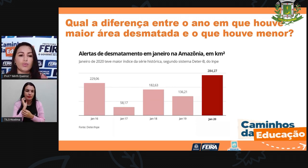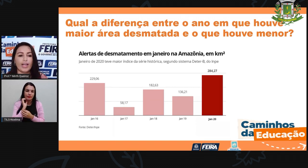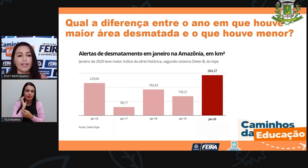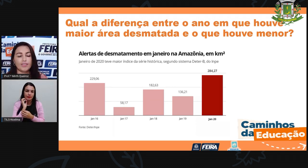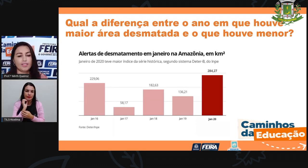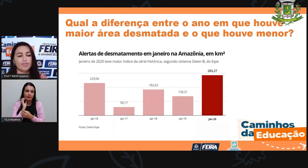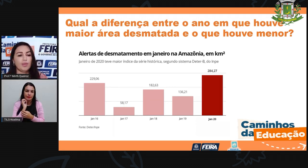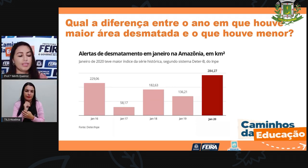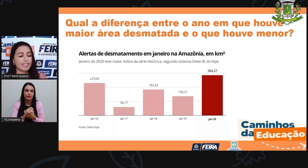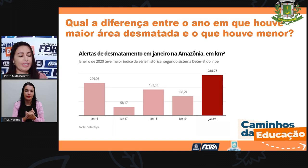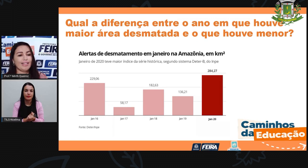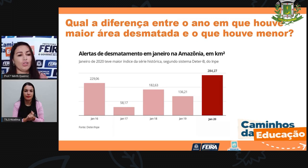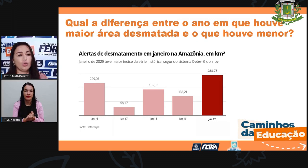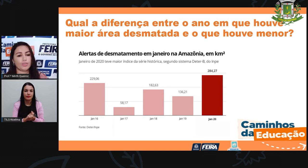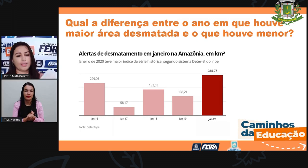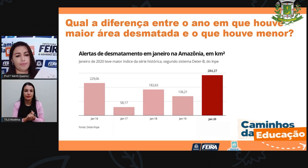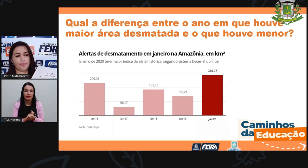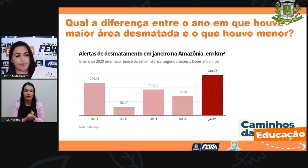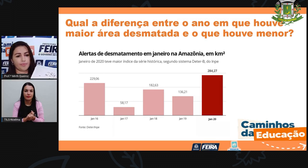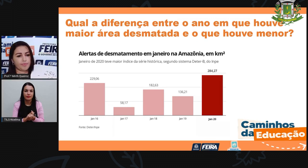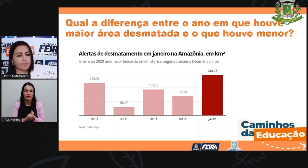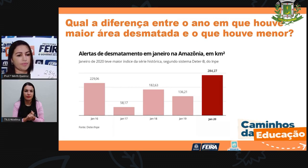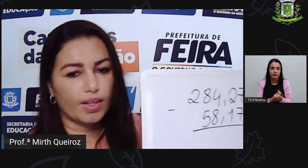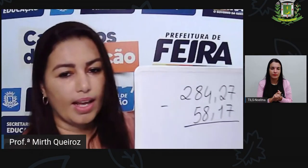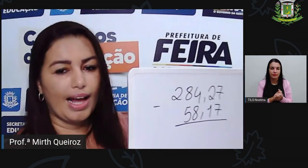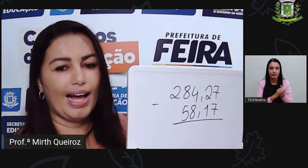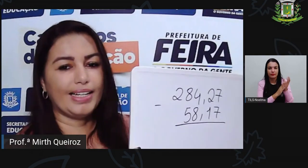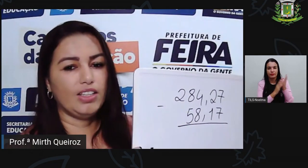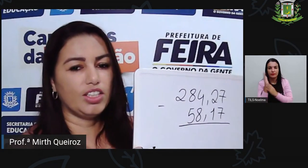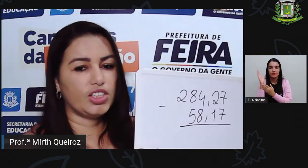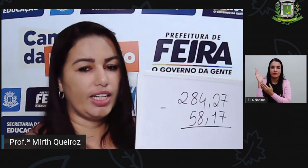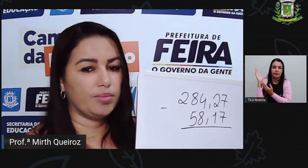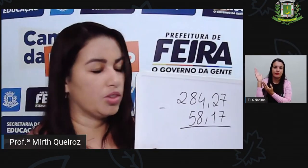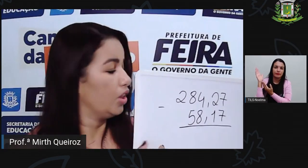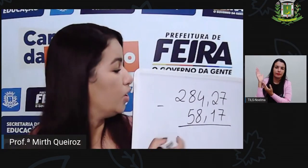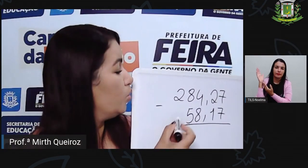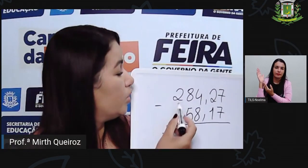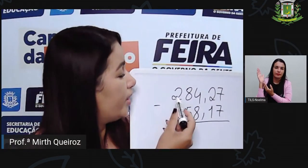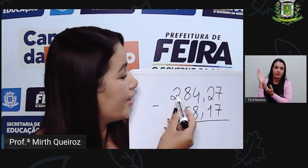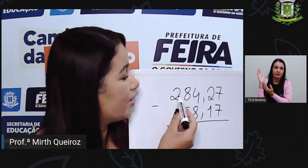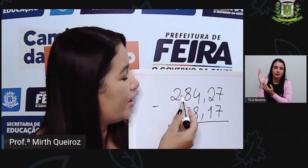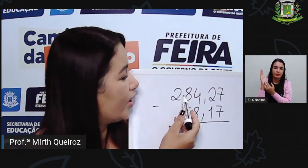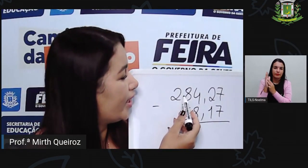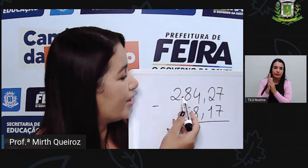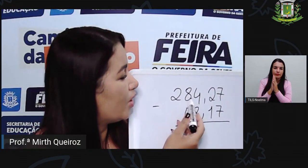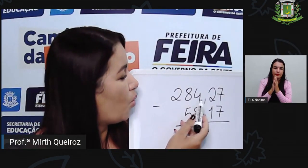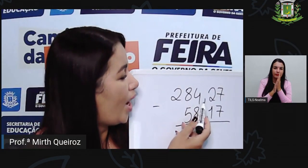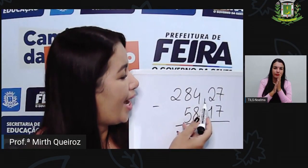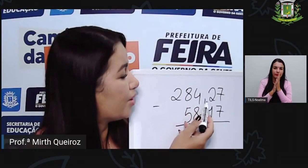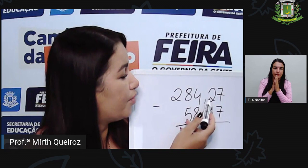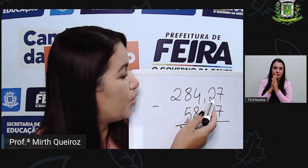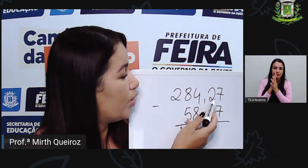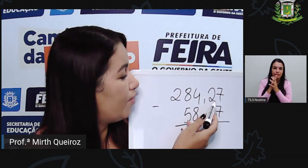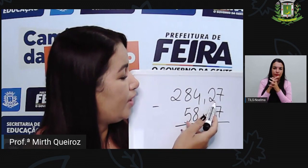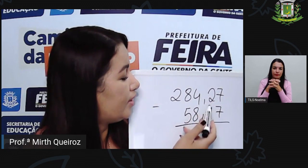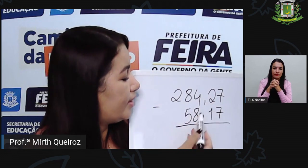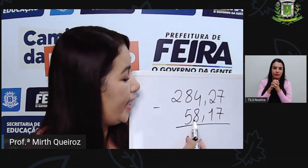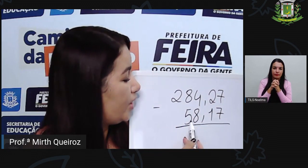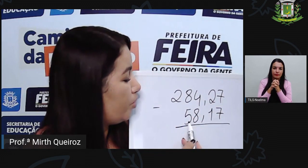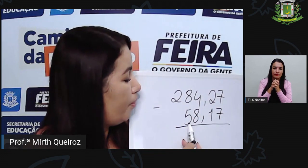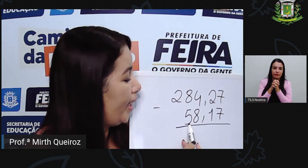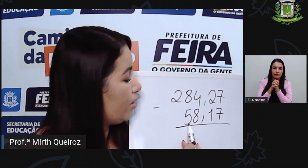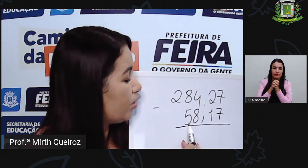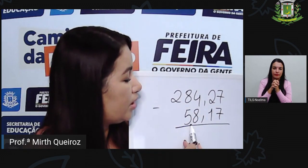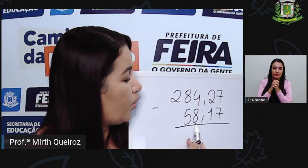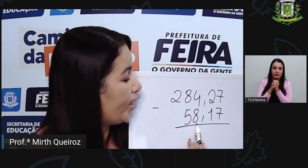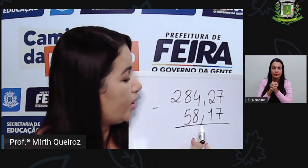Subtração, né? Vamos aqui à lousa. Olha, aqui nós temos 284,27